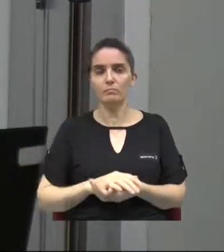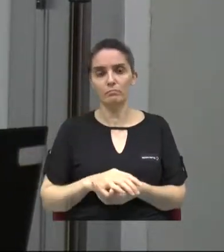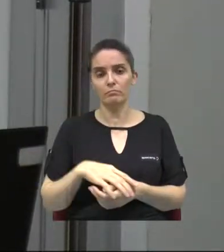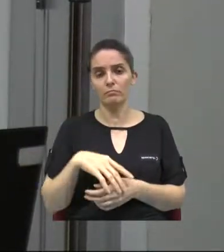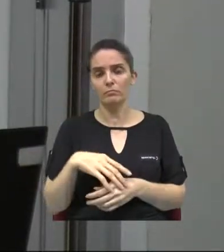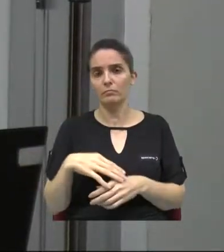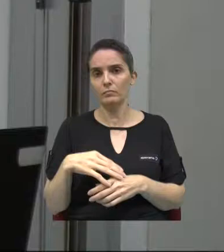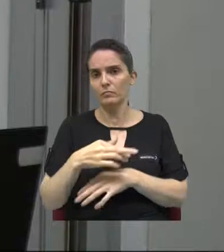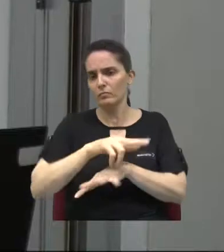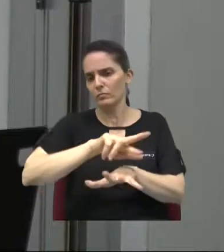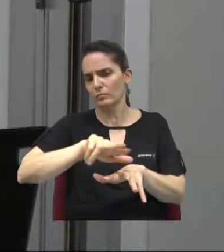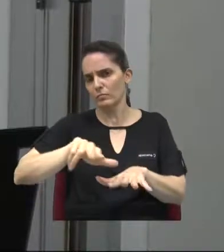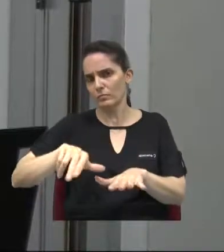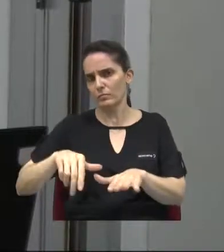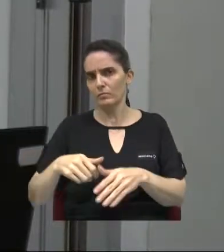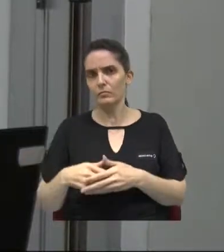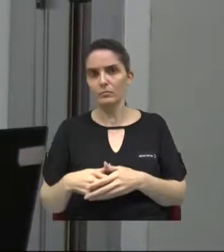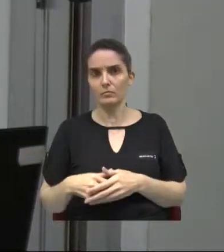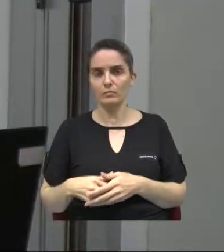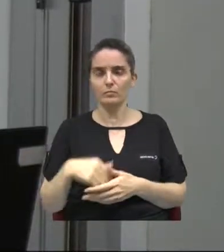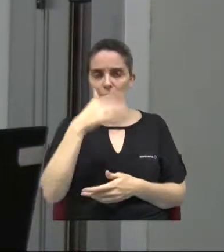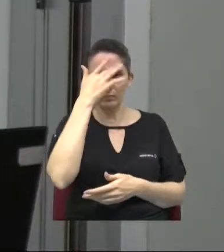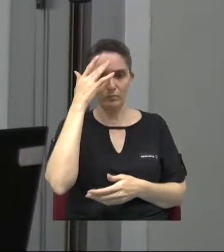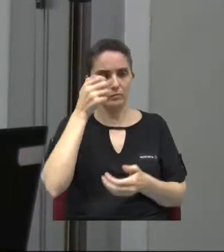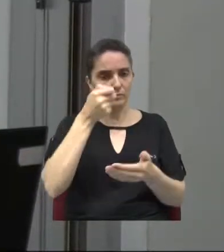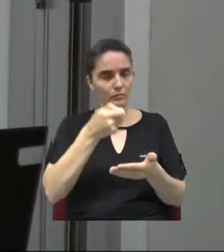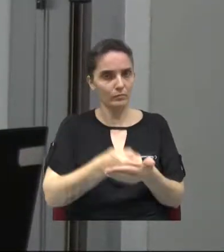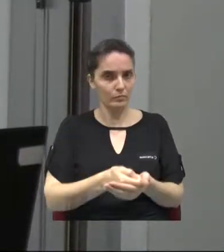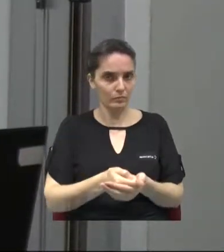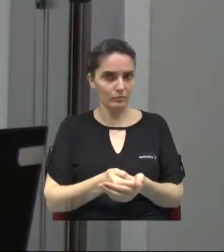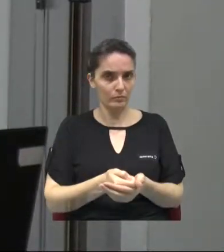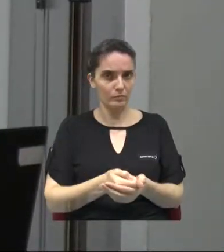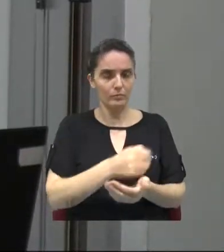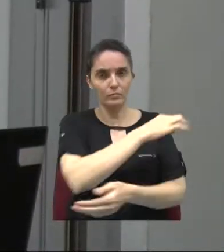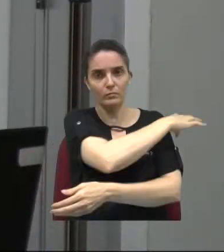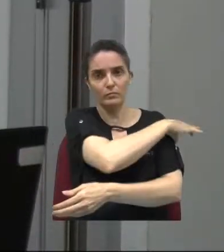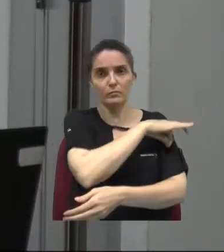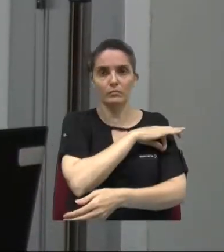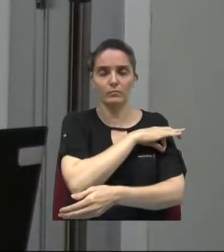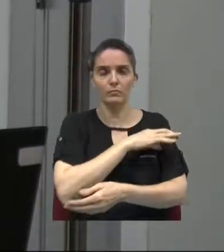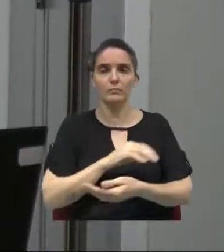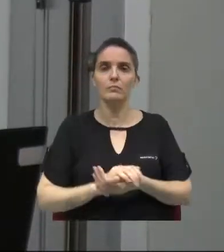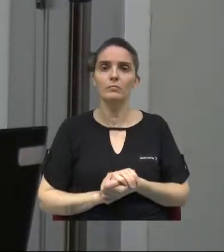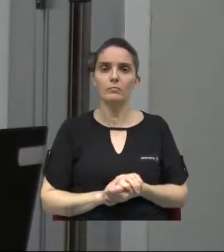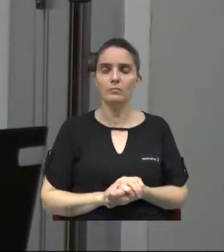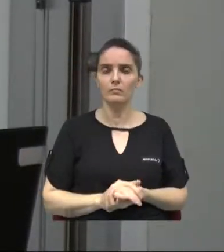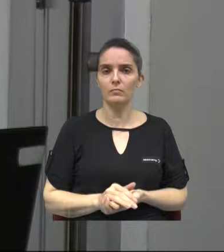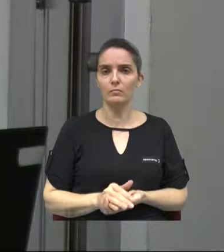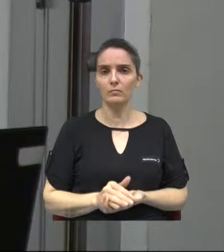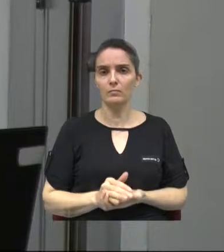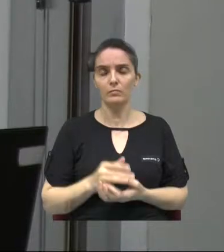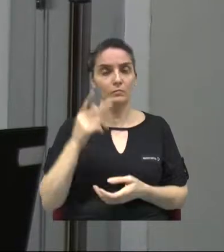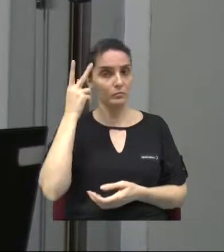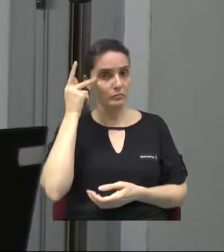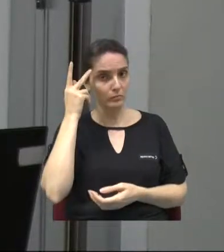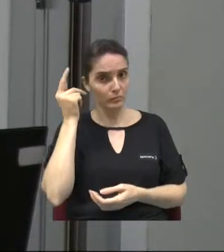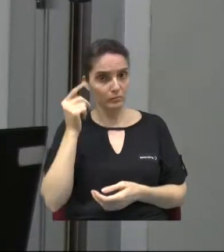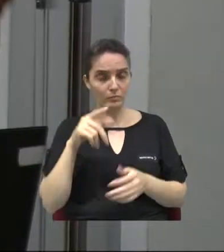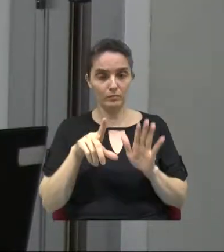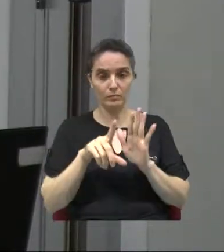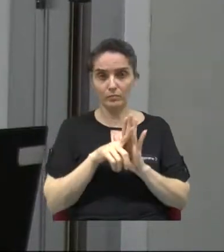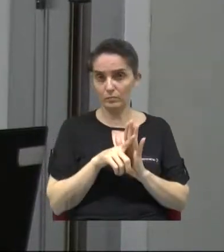tem que, ao mesmo tempo que está pagando uma dívida de outro prefeito de 200 milhões, muito pertinente, muito natural, dentro da lei